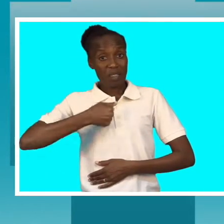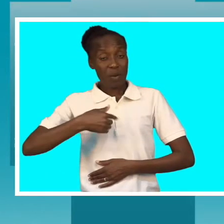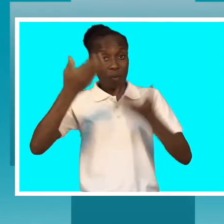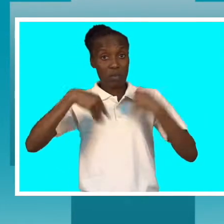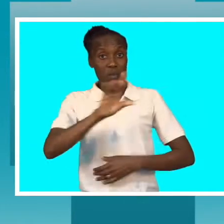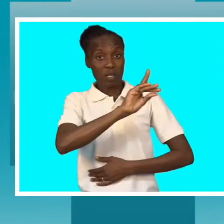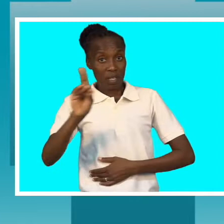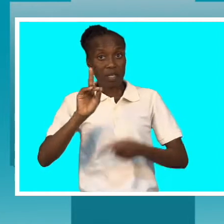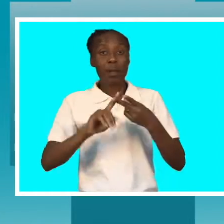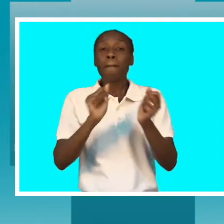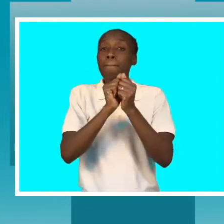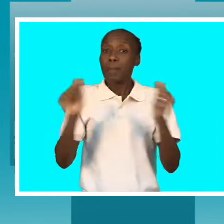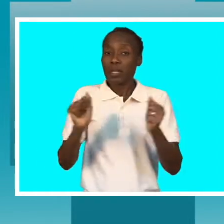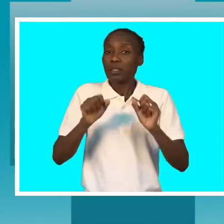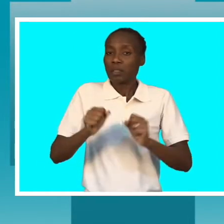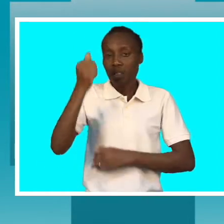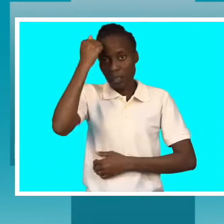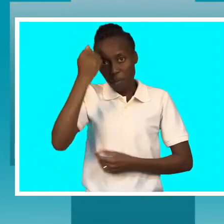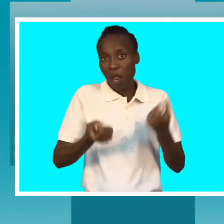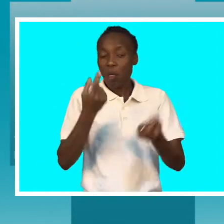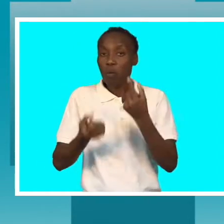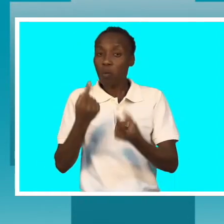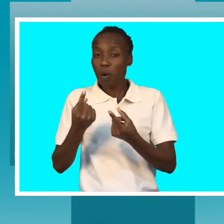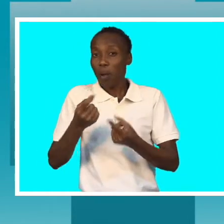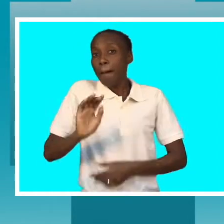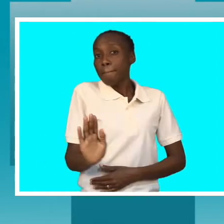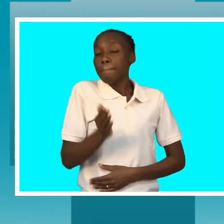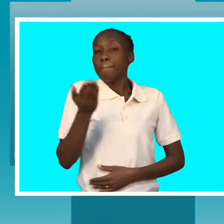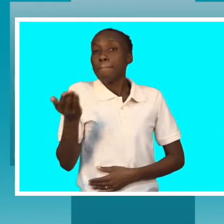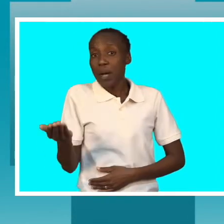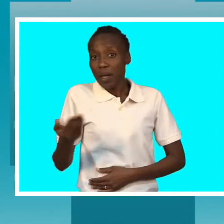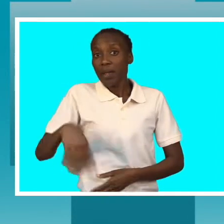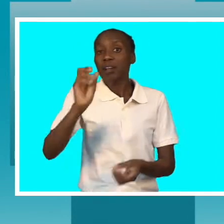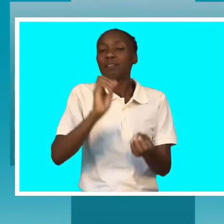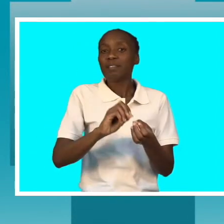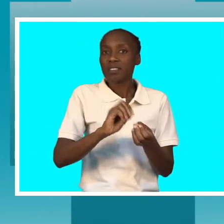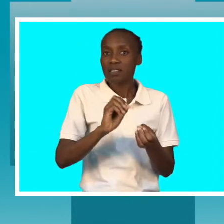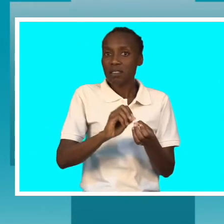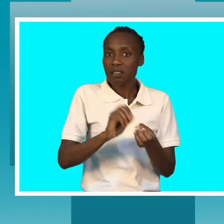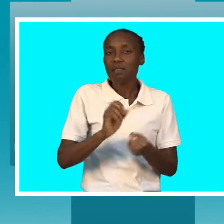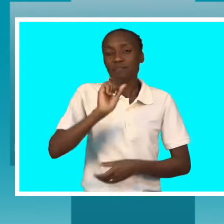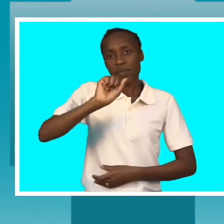Você sabe que eu sou deficiente, mas tenho que saber alguma coisa para